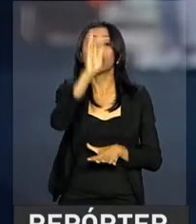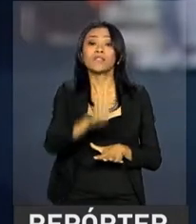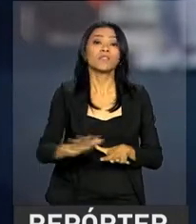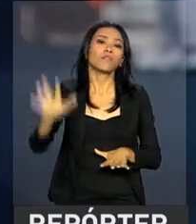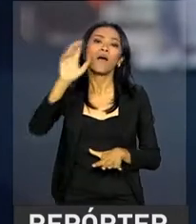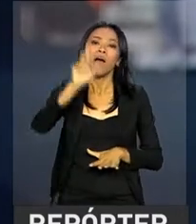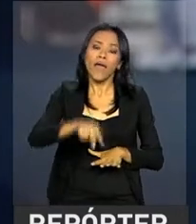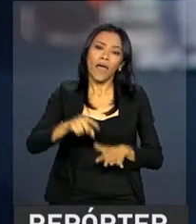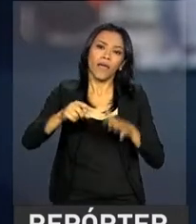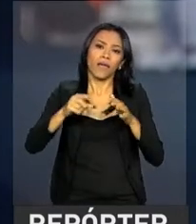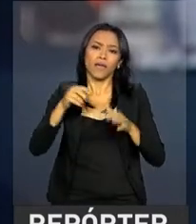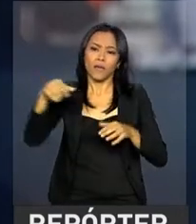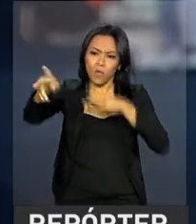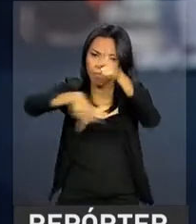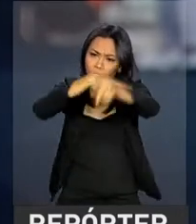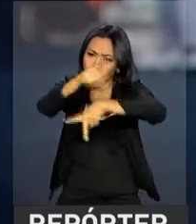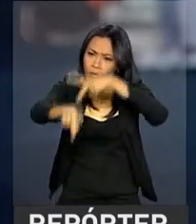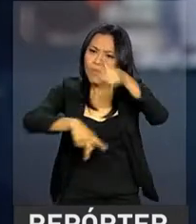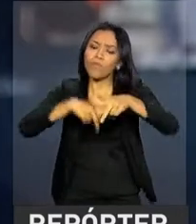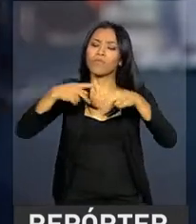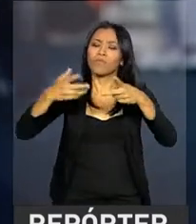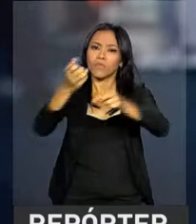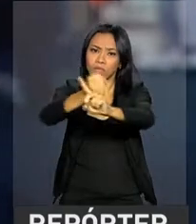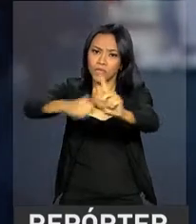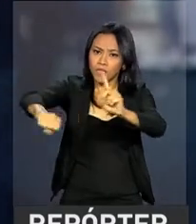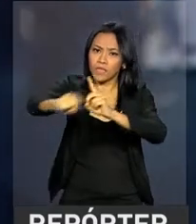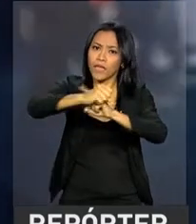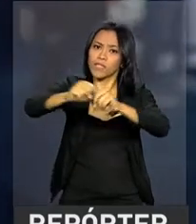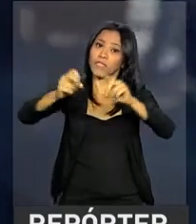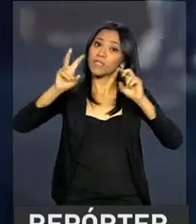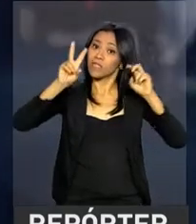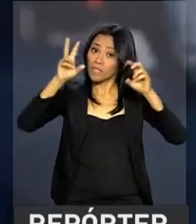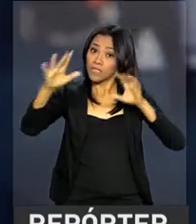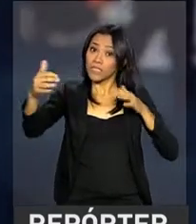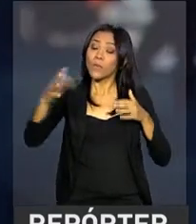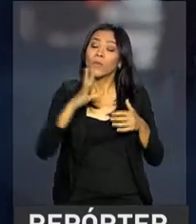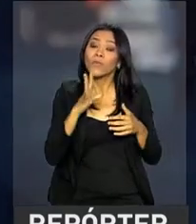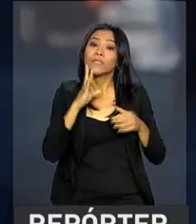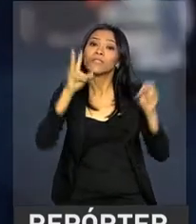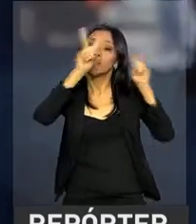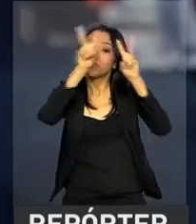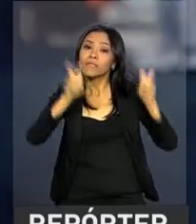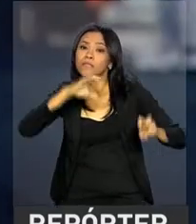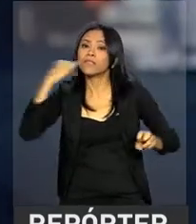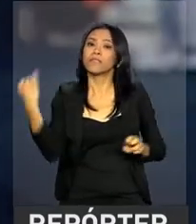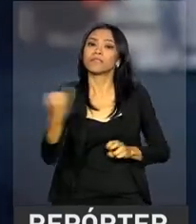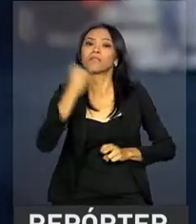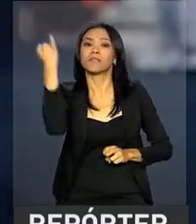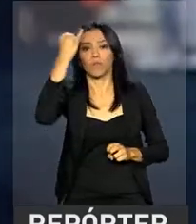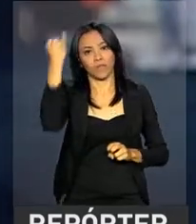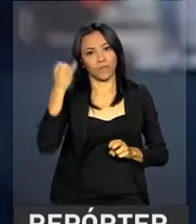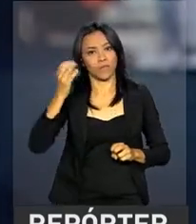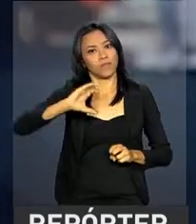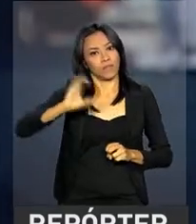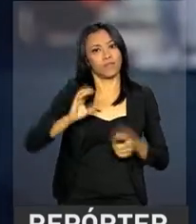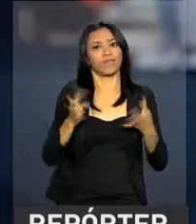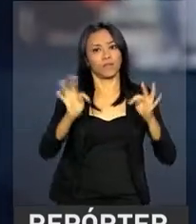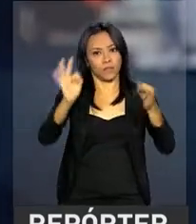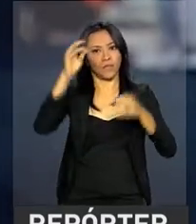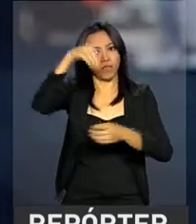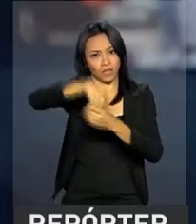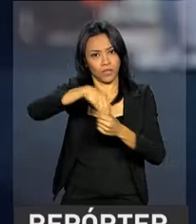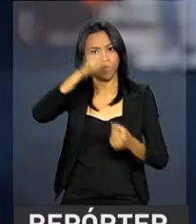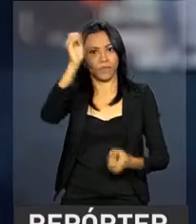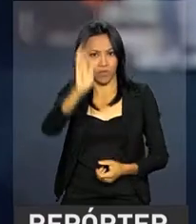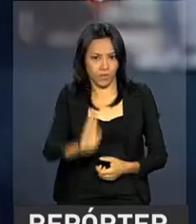é aproximar a população, a sociedade, desse tema tão importante da ciência e da tecnologia no país.